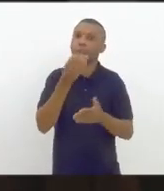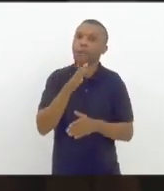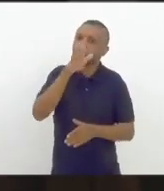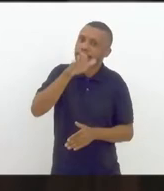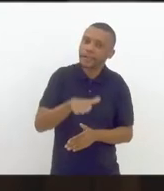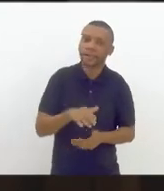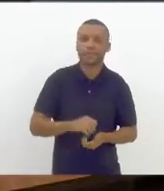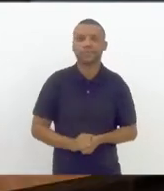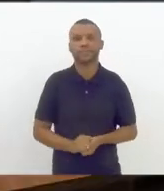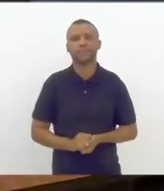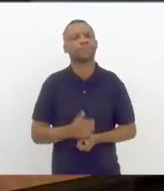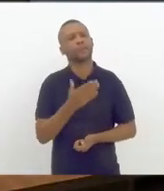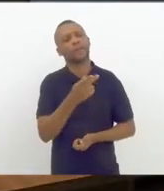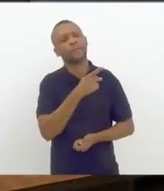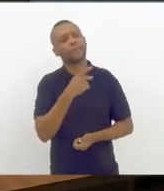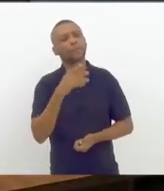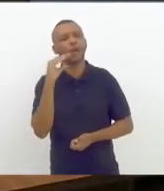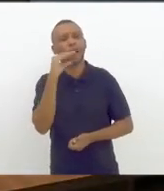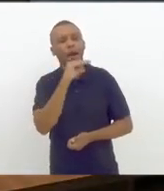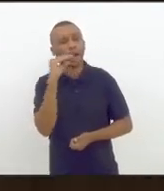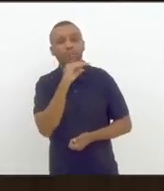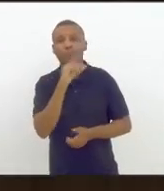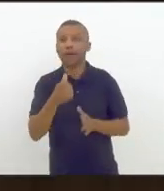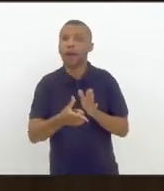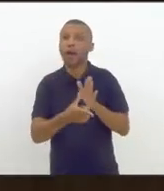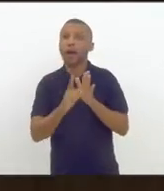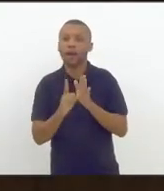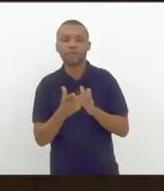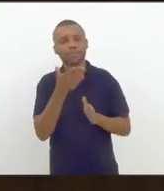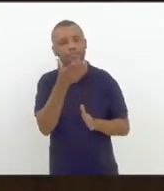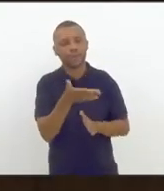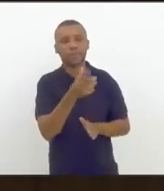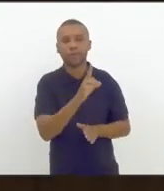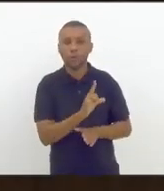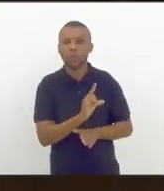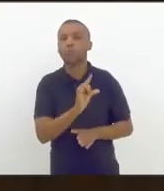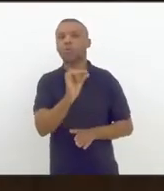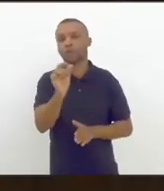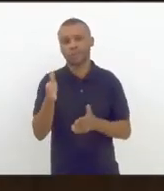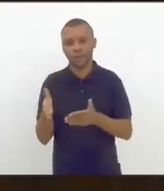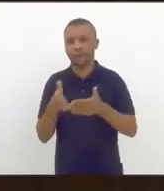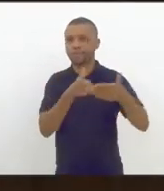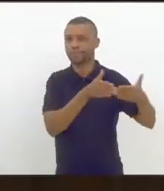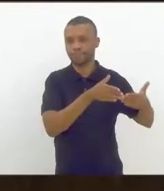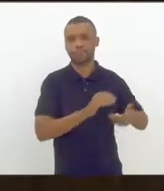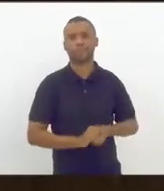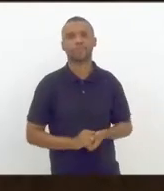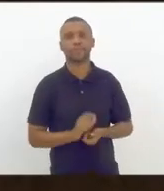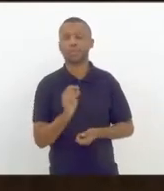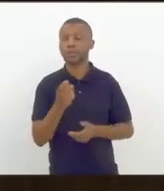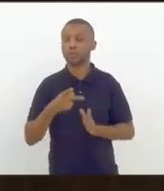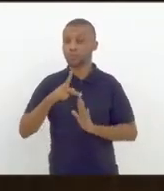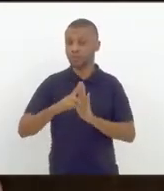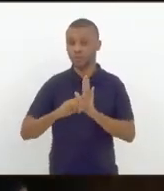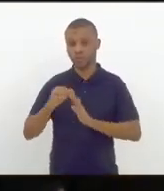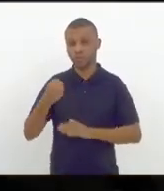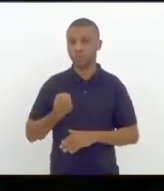tarde. Senhor presidente, muito rápido, antes de Vossa Excelência se ausentar, é que no projeto de